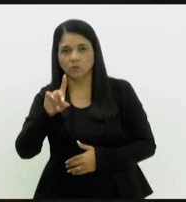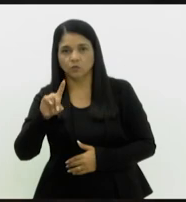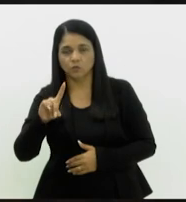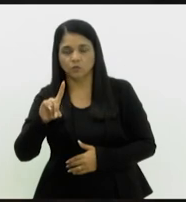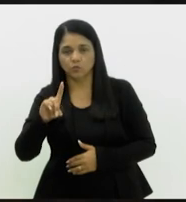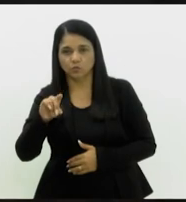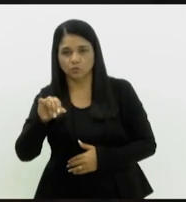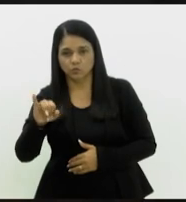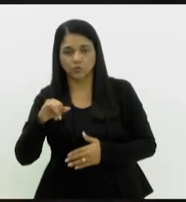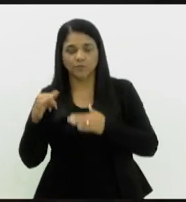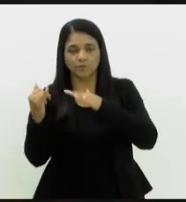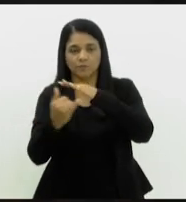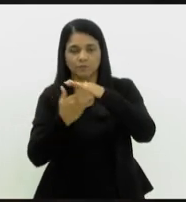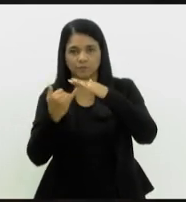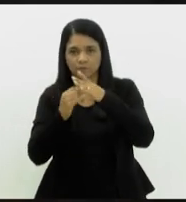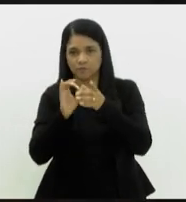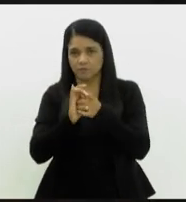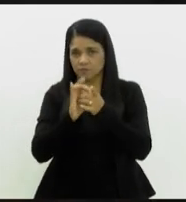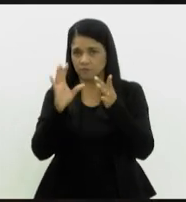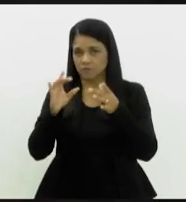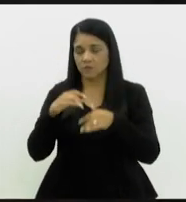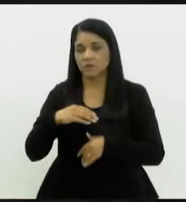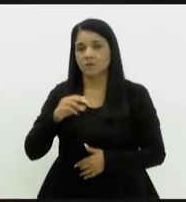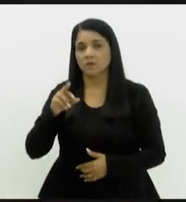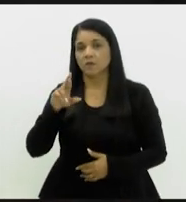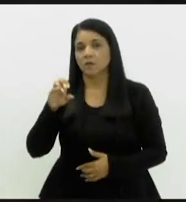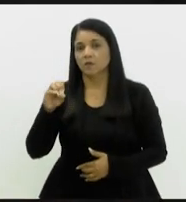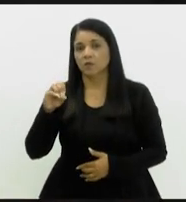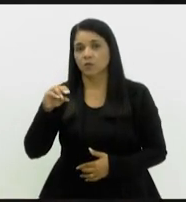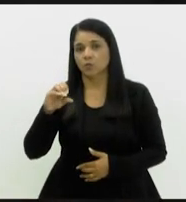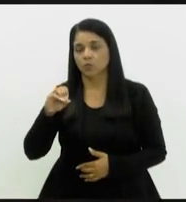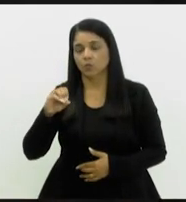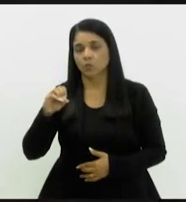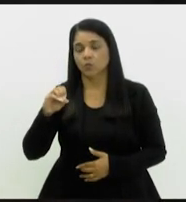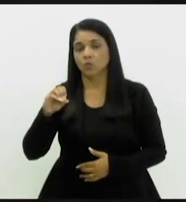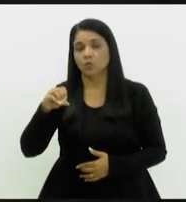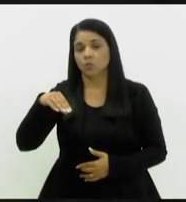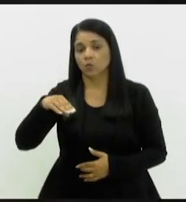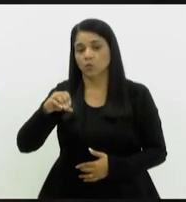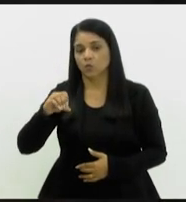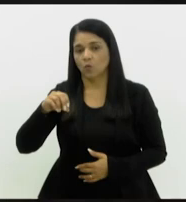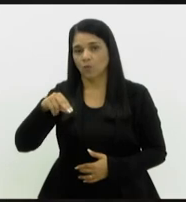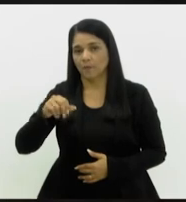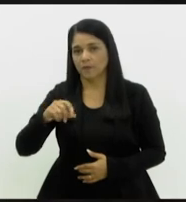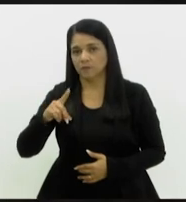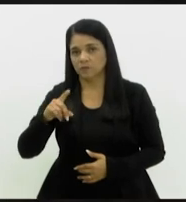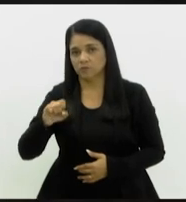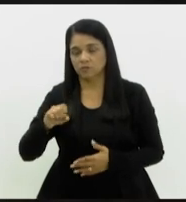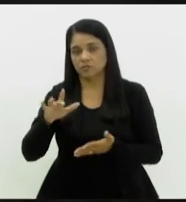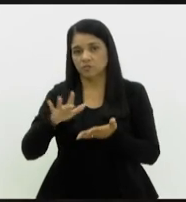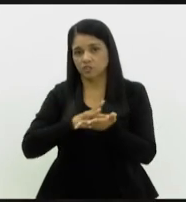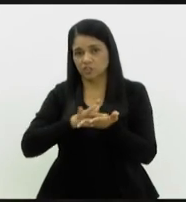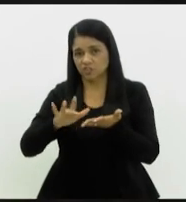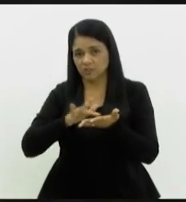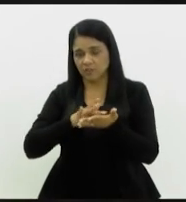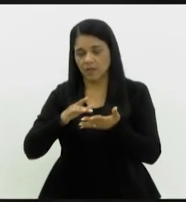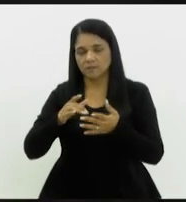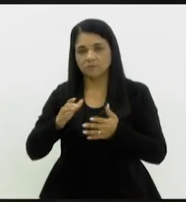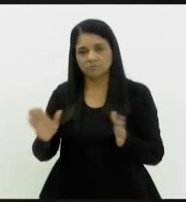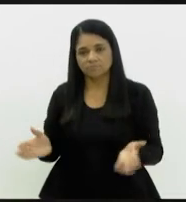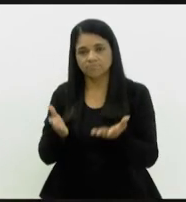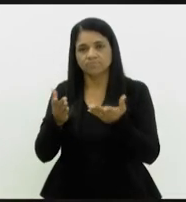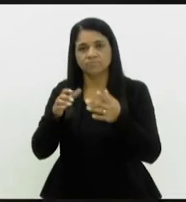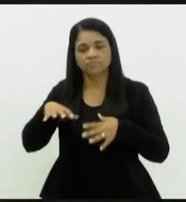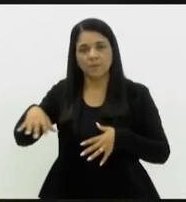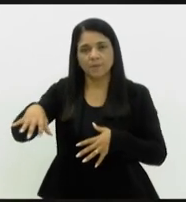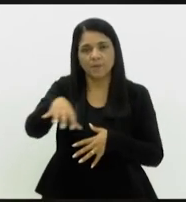Rio Nômade Digital para incentivar o turismo de nômades digitais em todas as regiões do Estado